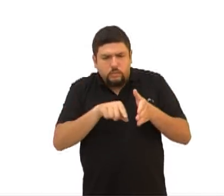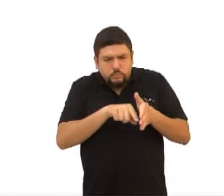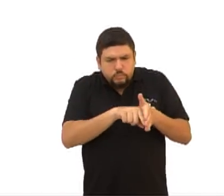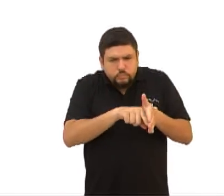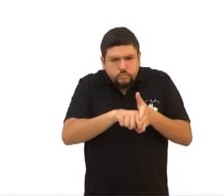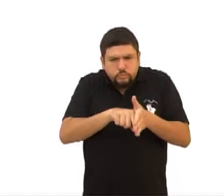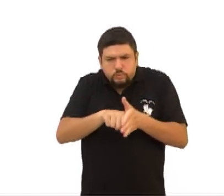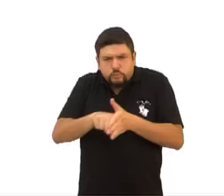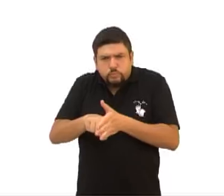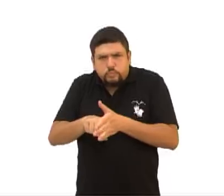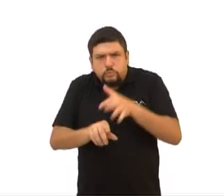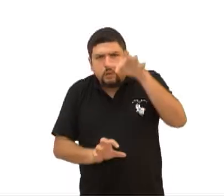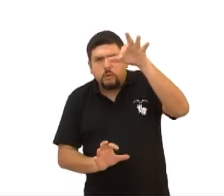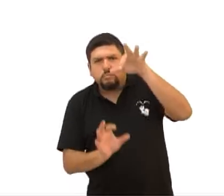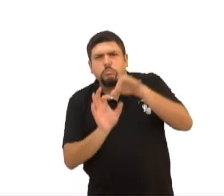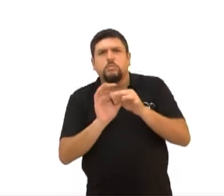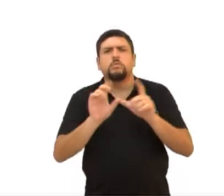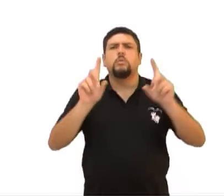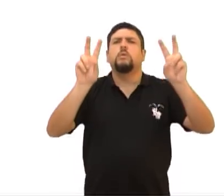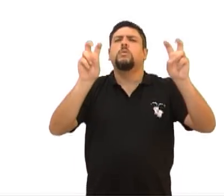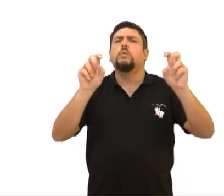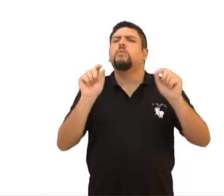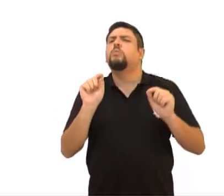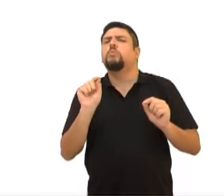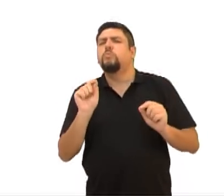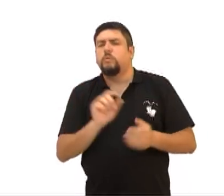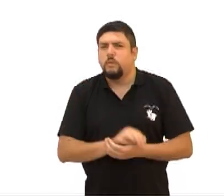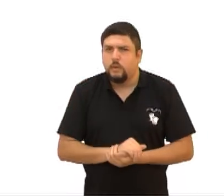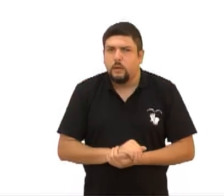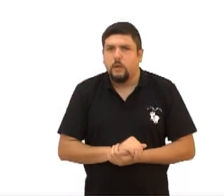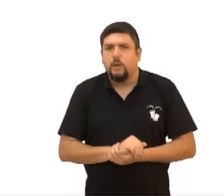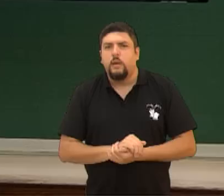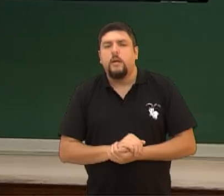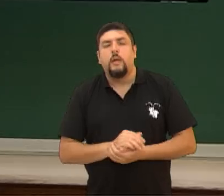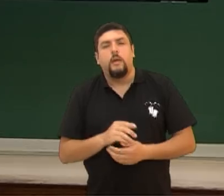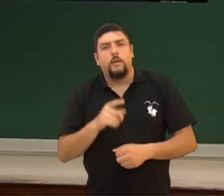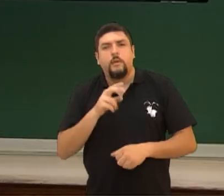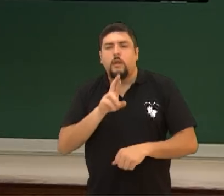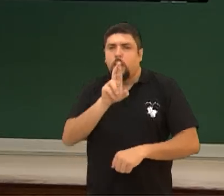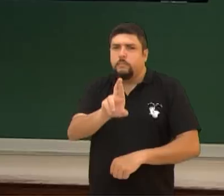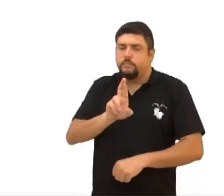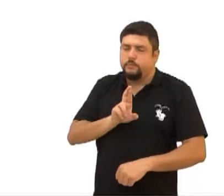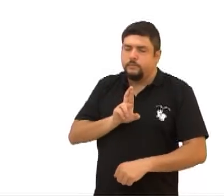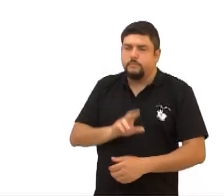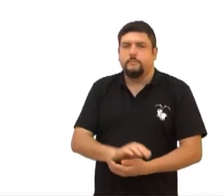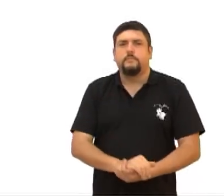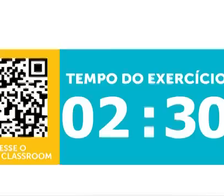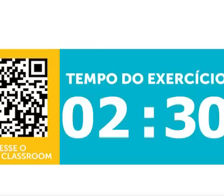as informações do infográfico. Então, vou deixar um tempinho e você vai responder aí.